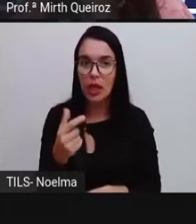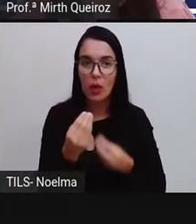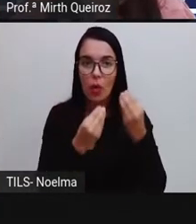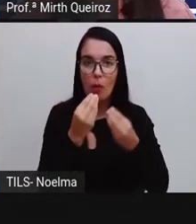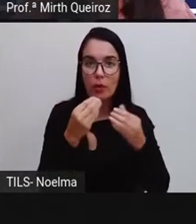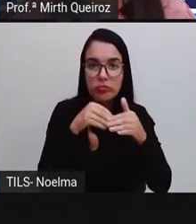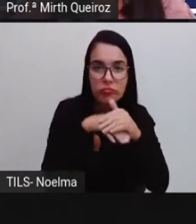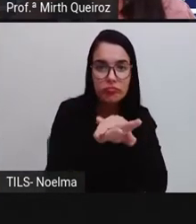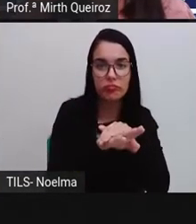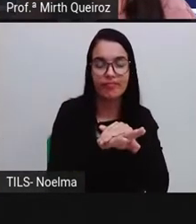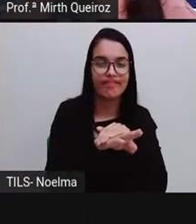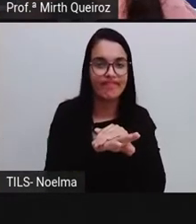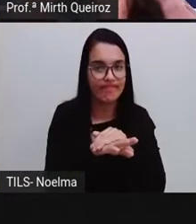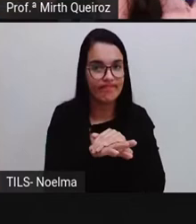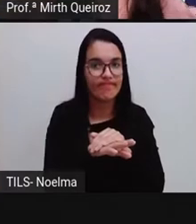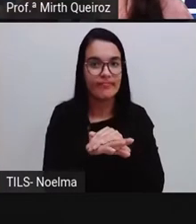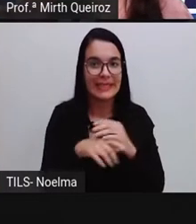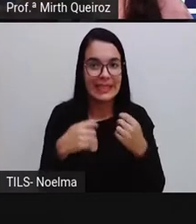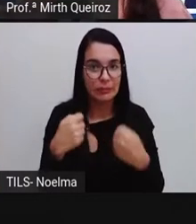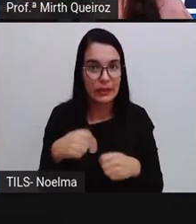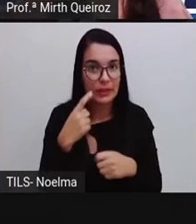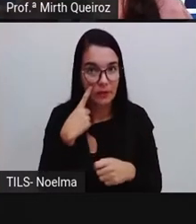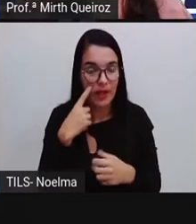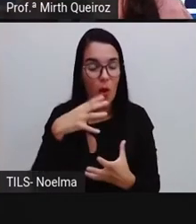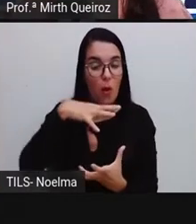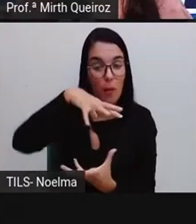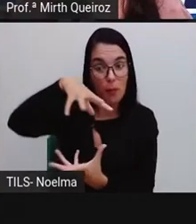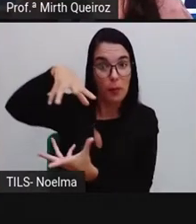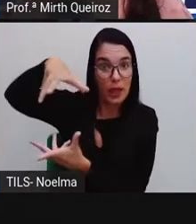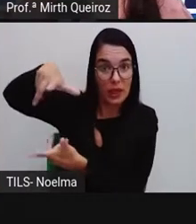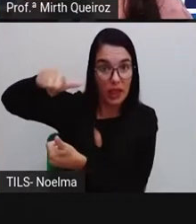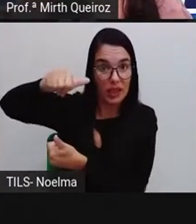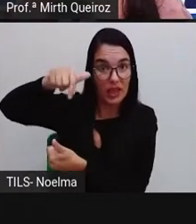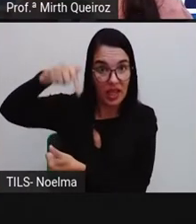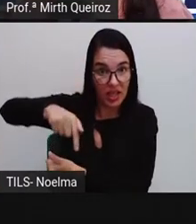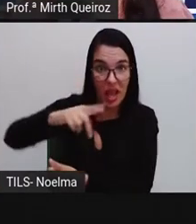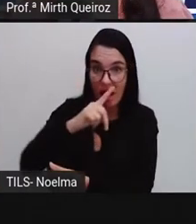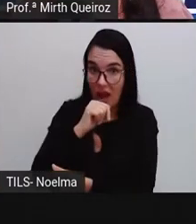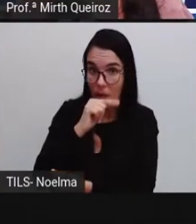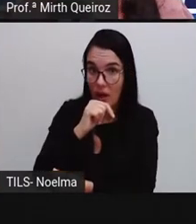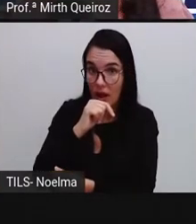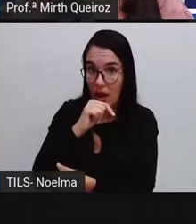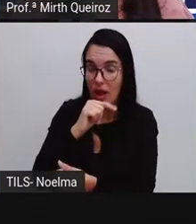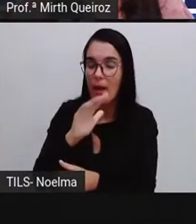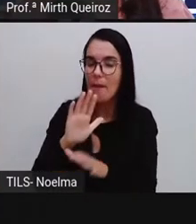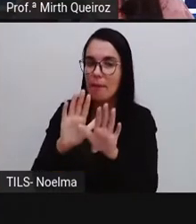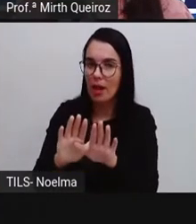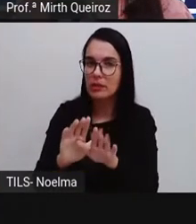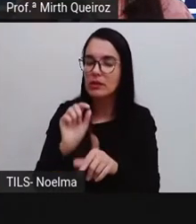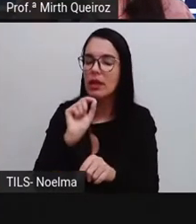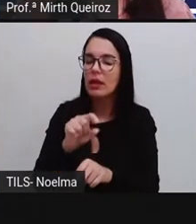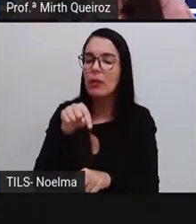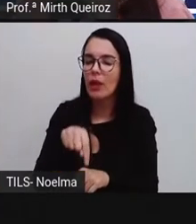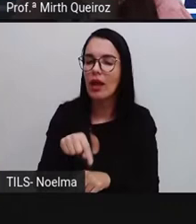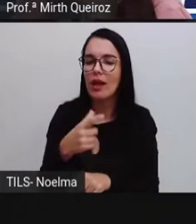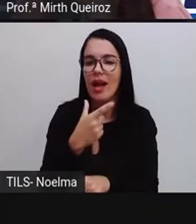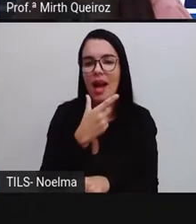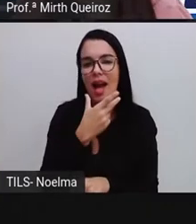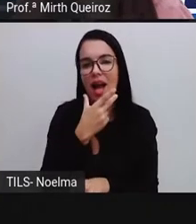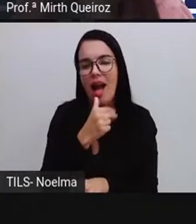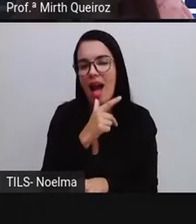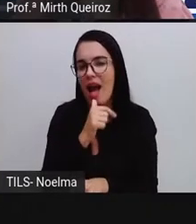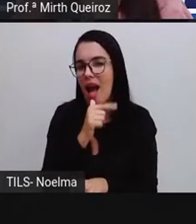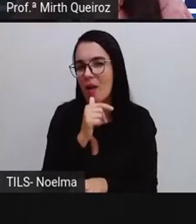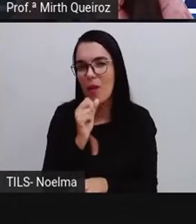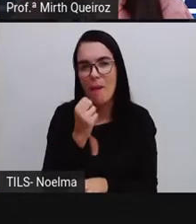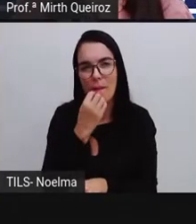conservação nós temos em planeta água mais a gente sabe que a maior parte de água que nós temos o nosso planeta não é